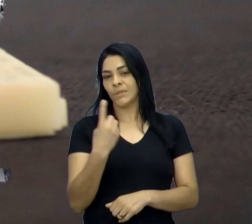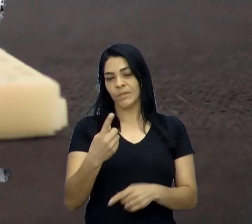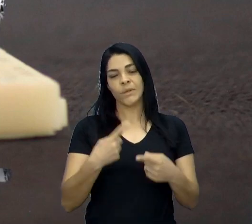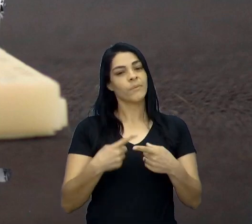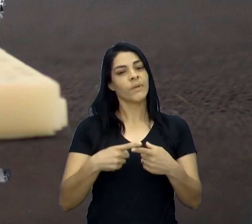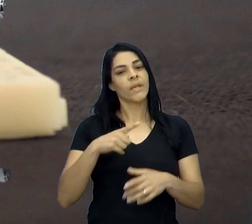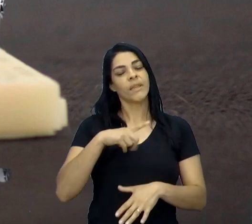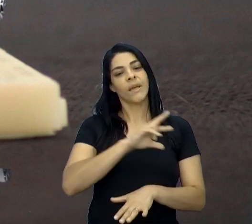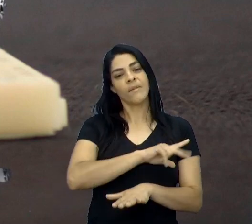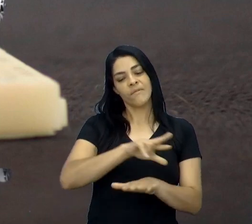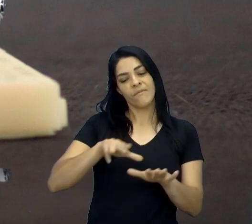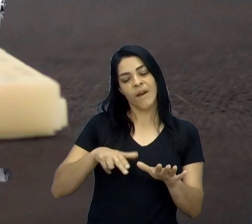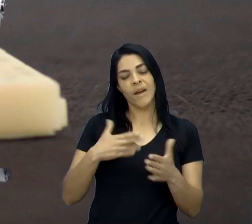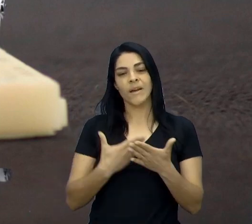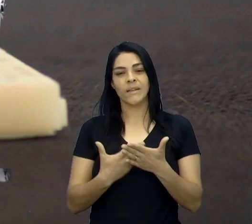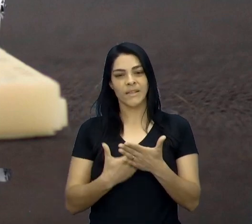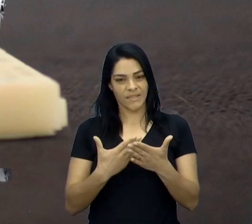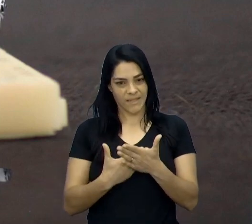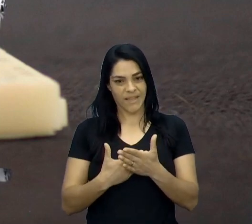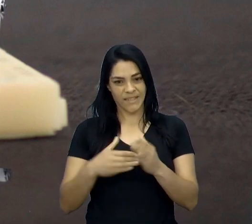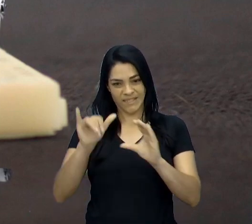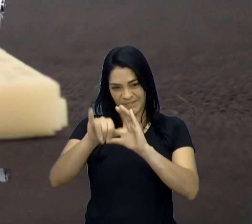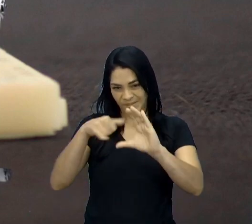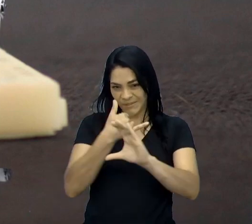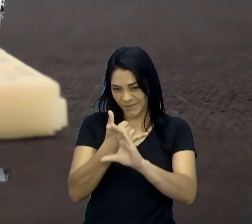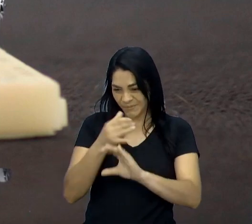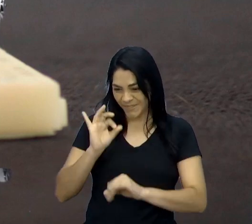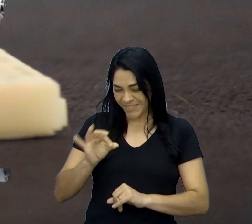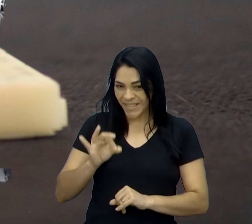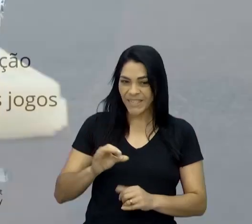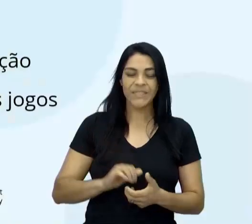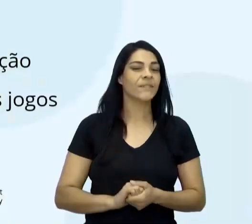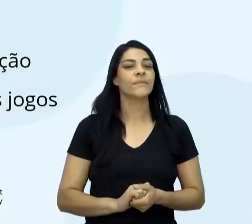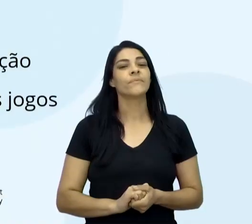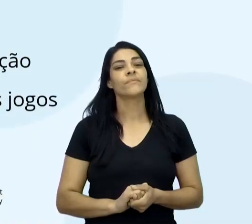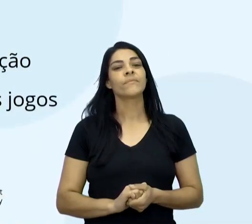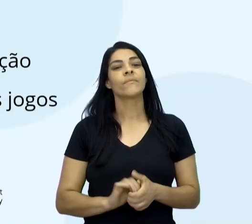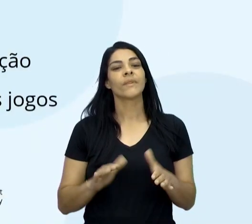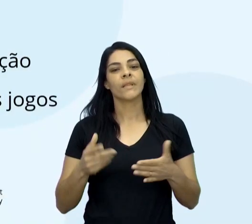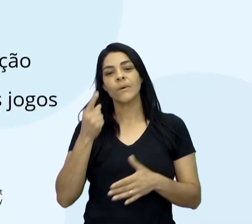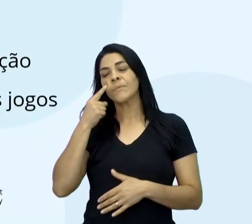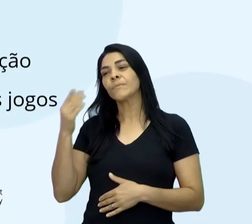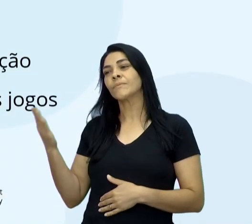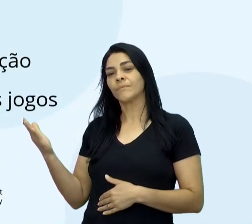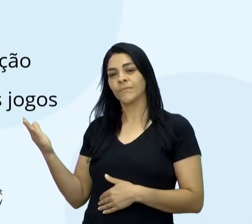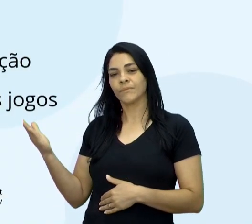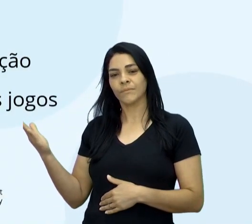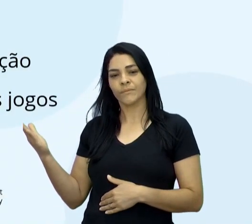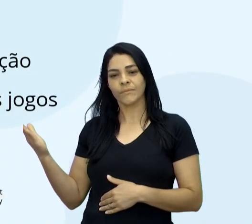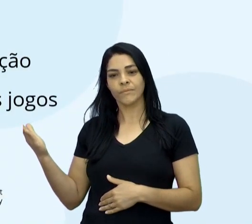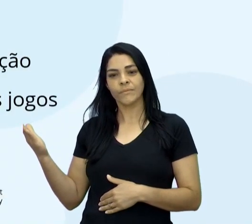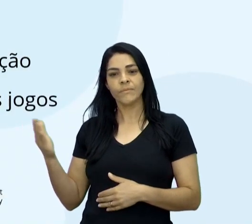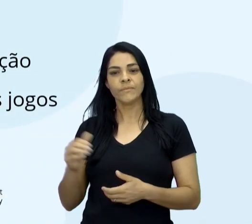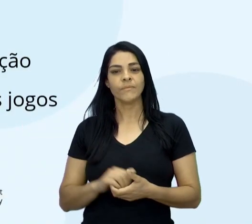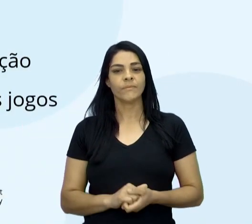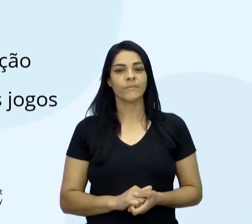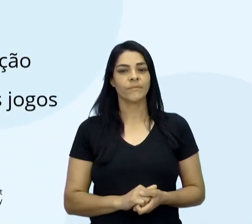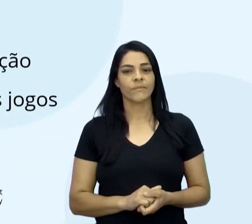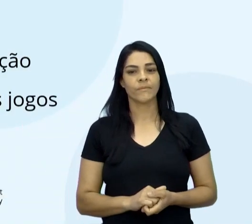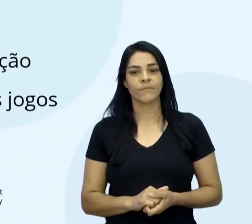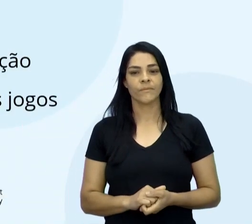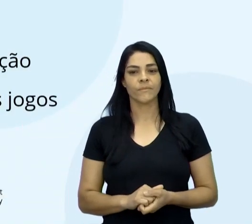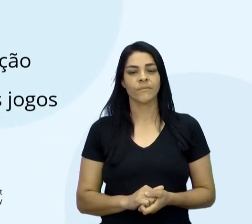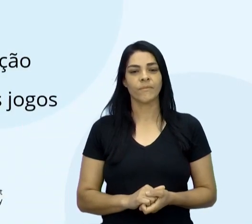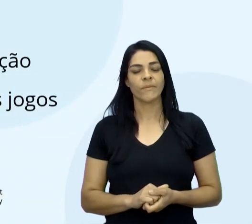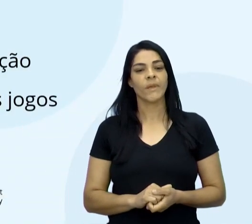várias dessas aulas aí no YouTube mesmo, tá bom? Então, olho na telinha aí, meu diretor Guilherme colocando para vocês, ó, nós